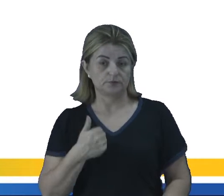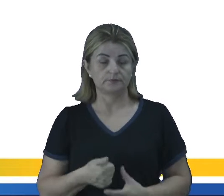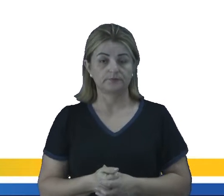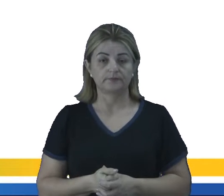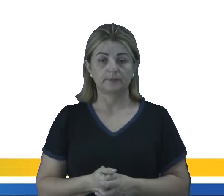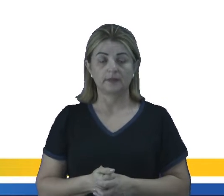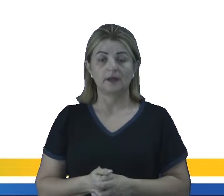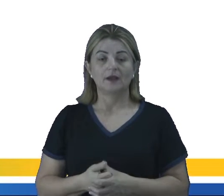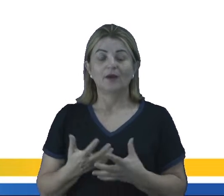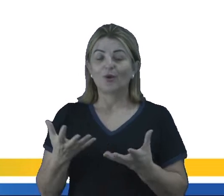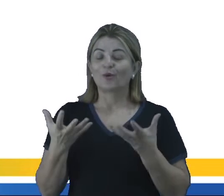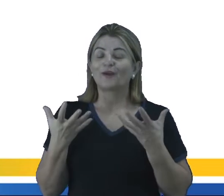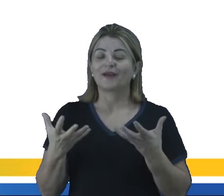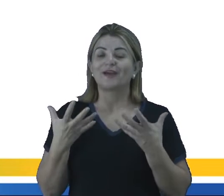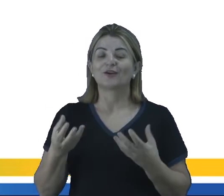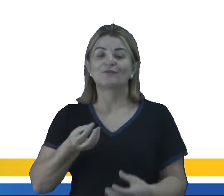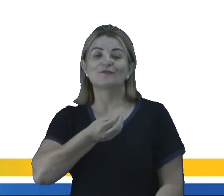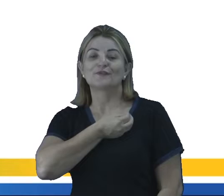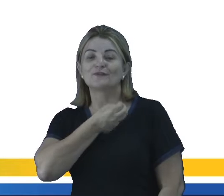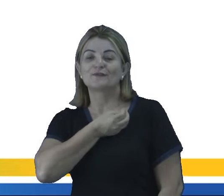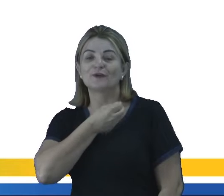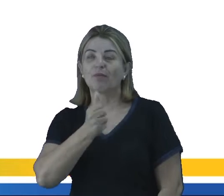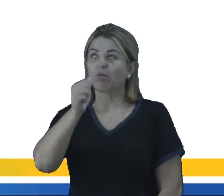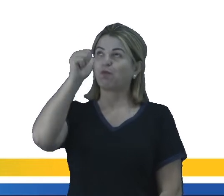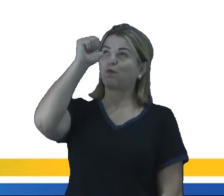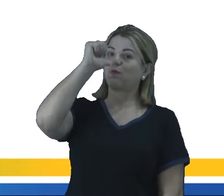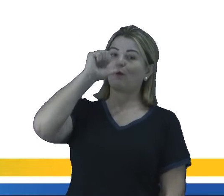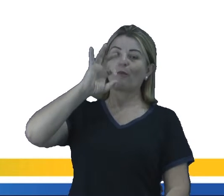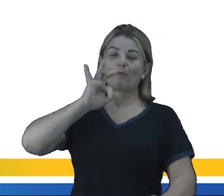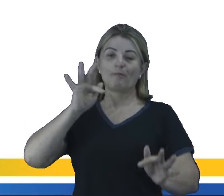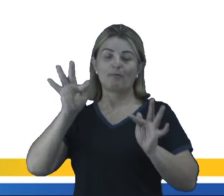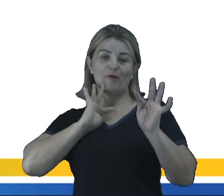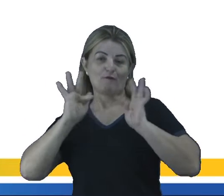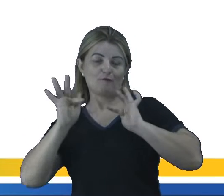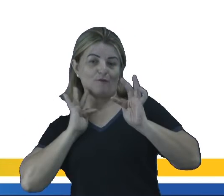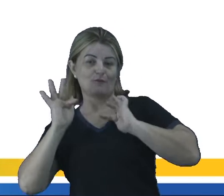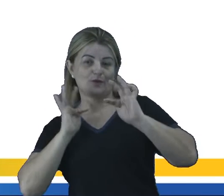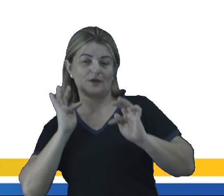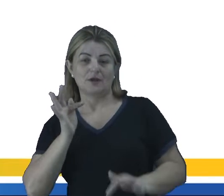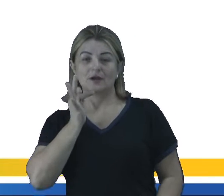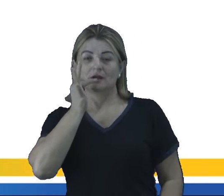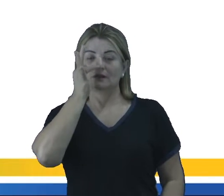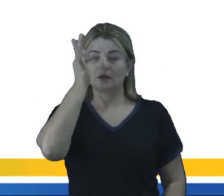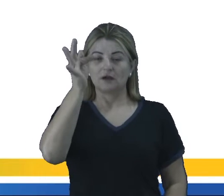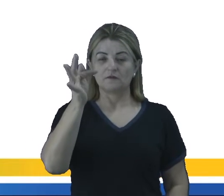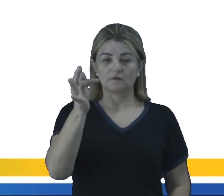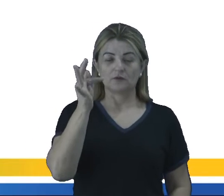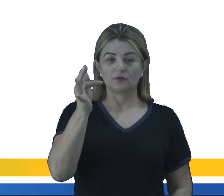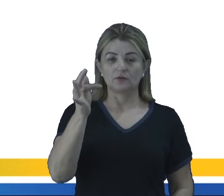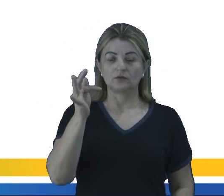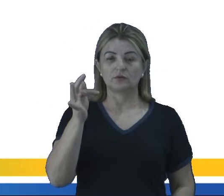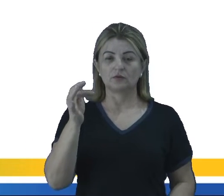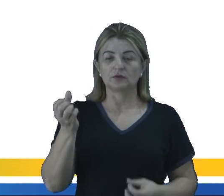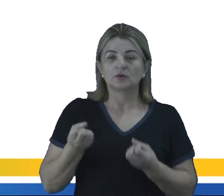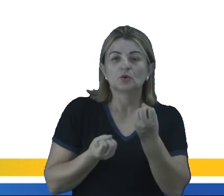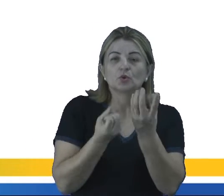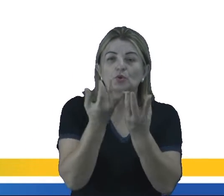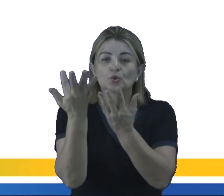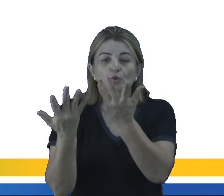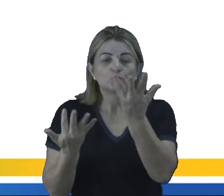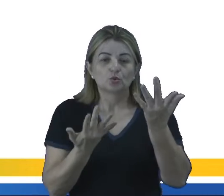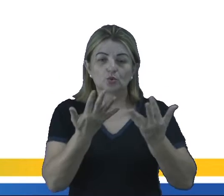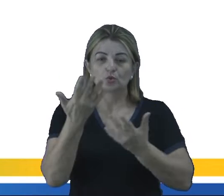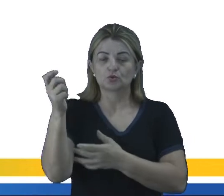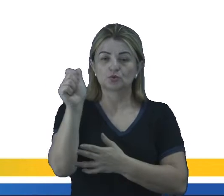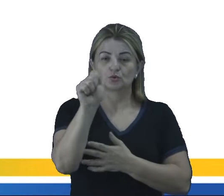Quando ele fala que os passarinhos daqui não cantam como os de lá, ele está falando do sentimento de saudosismo das pessoas que estão